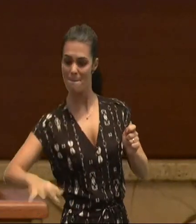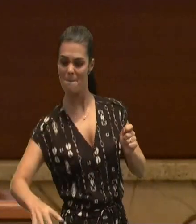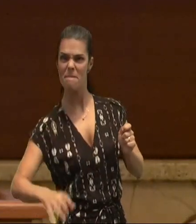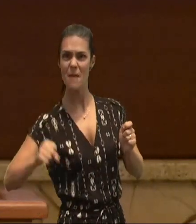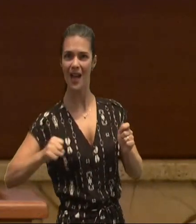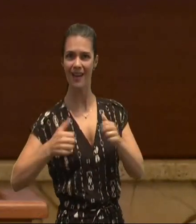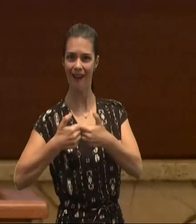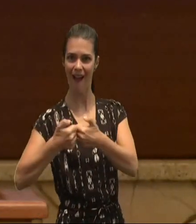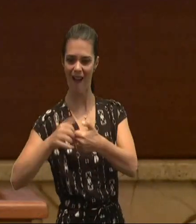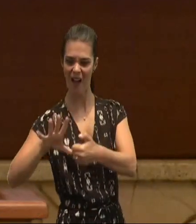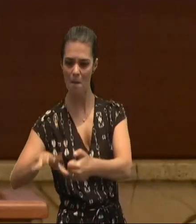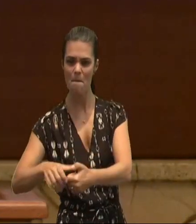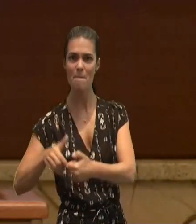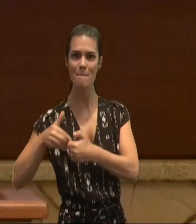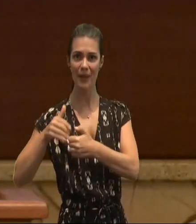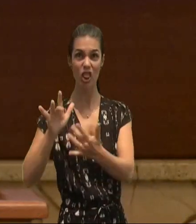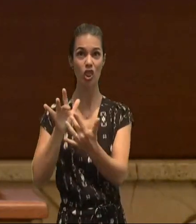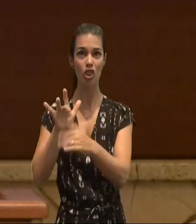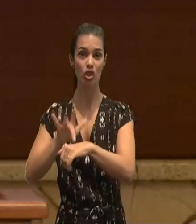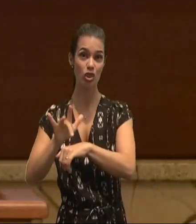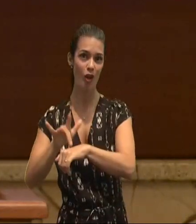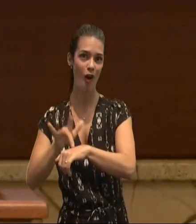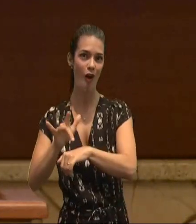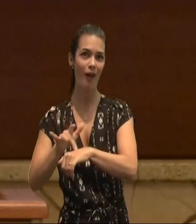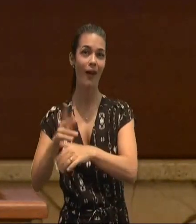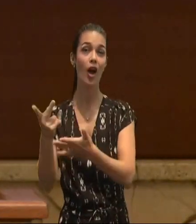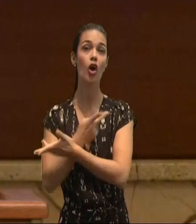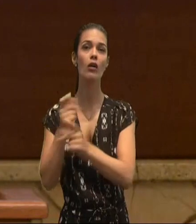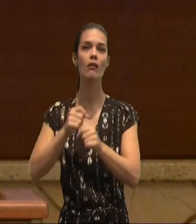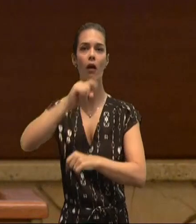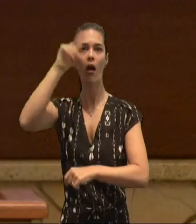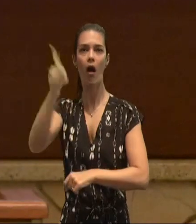céu, causando sua morte naquele